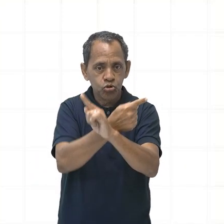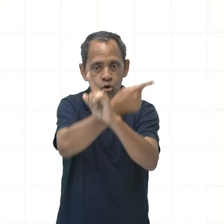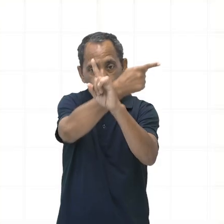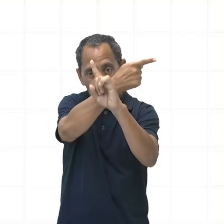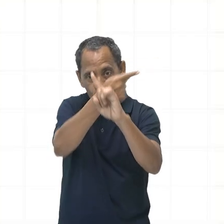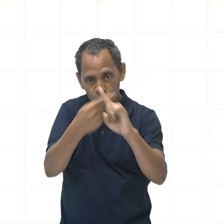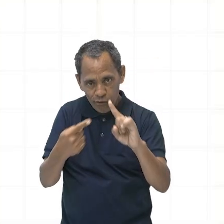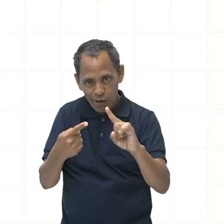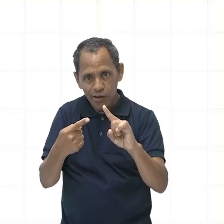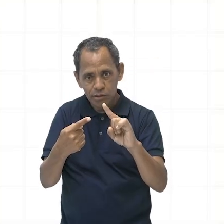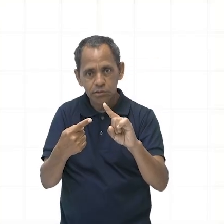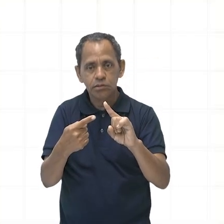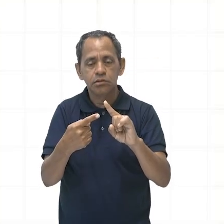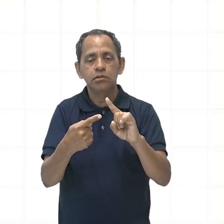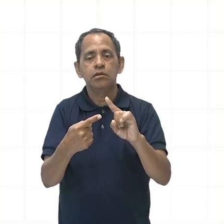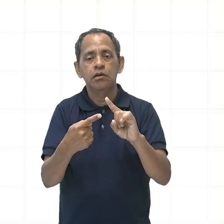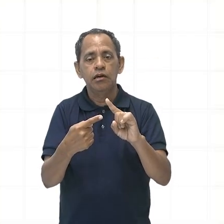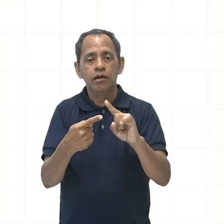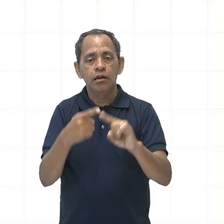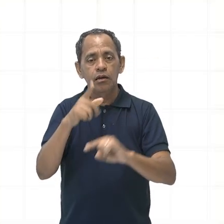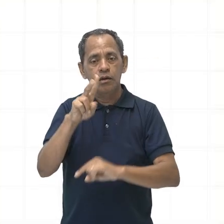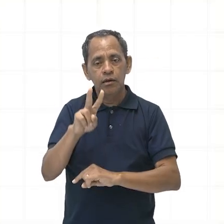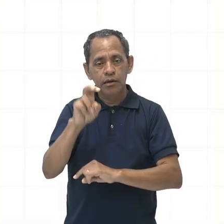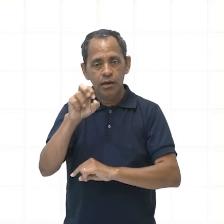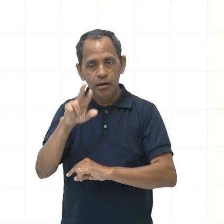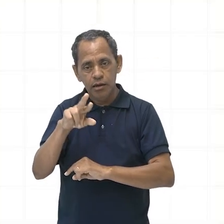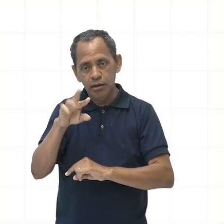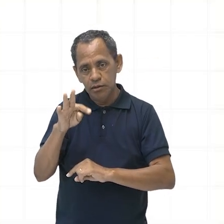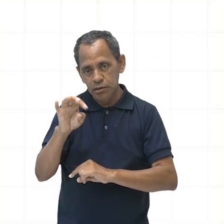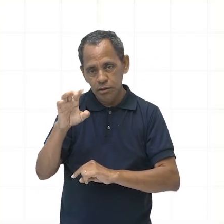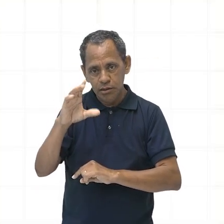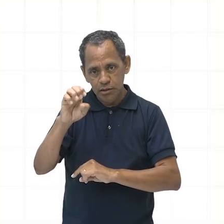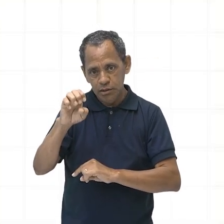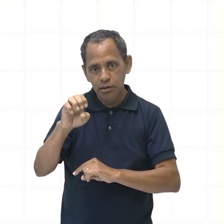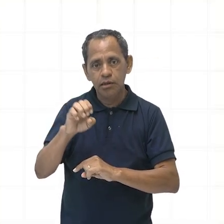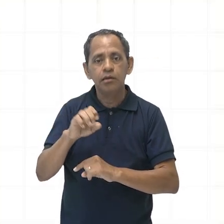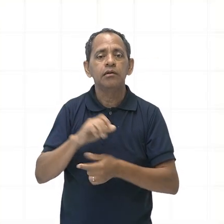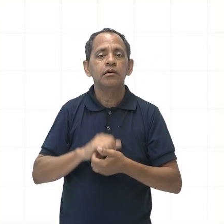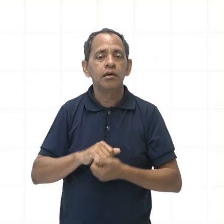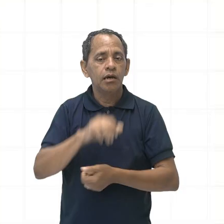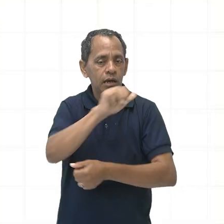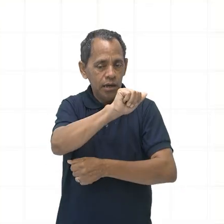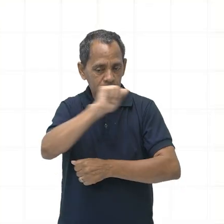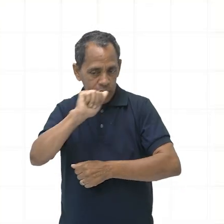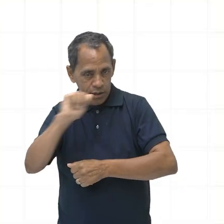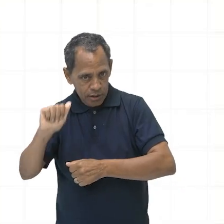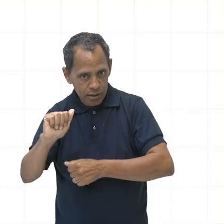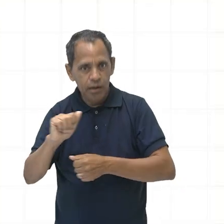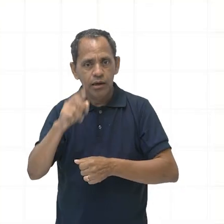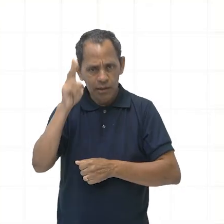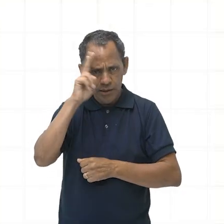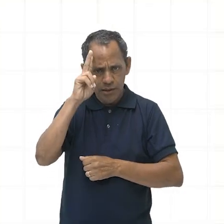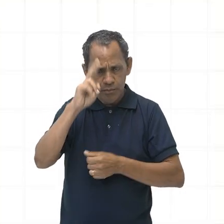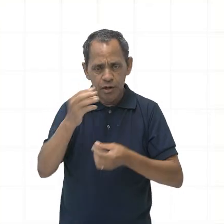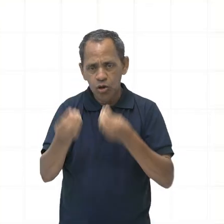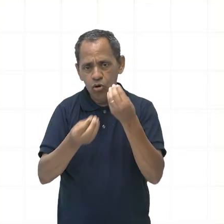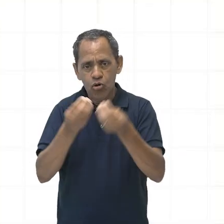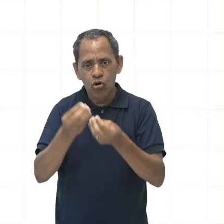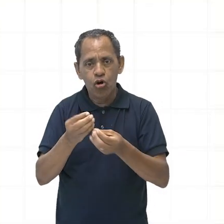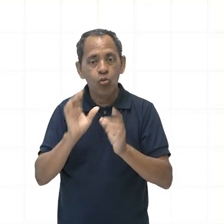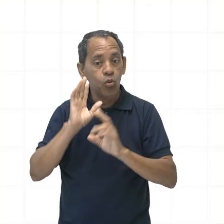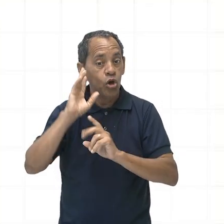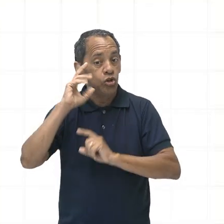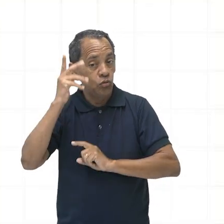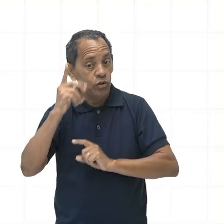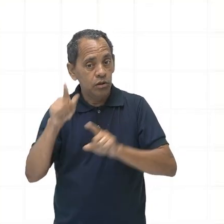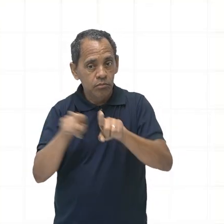semelhança ângulo-ângulo. Então, se eles são semelhantes, a gente pode aplicar a proporcionalidade entre seus lados. Então, eu vou dividir aqui os